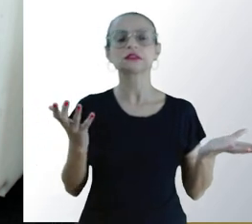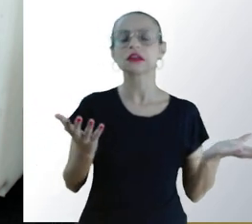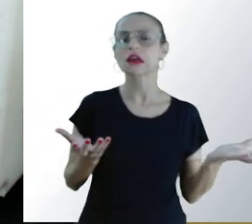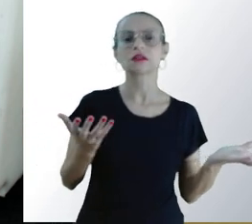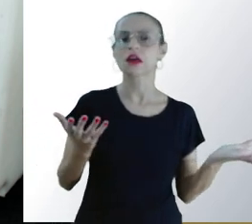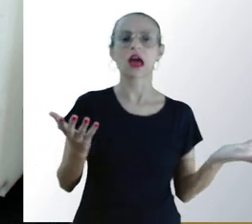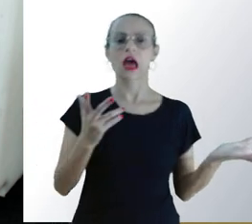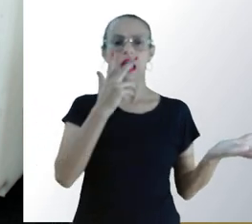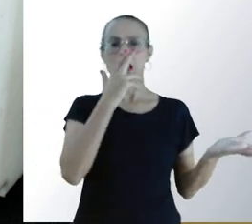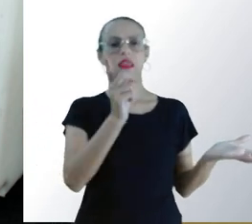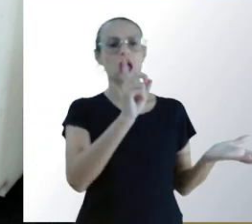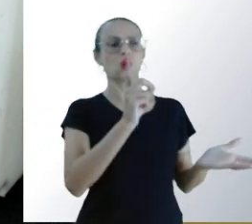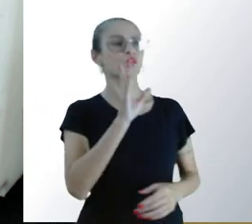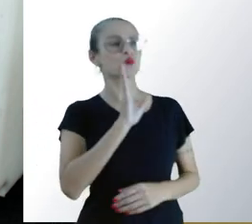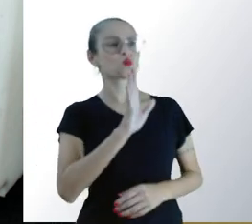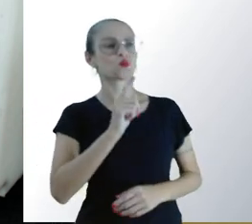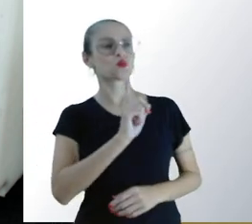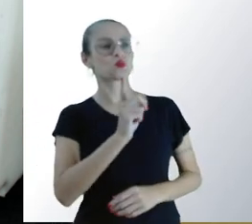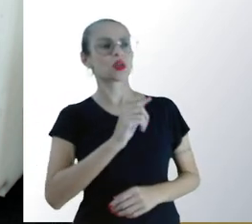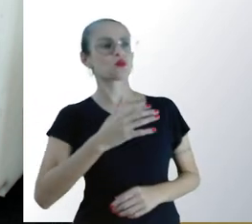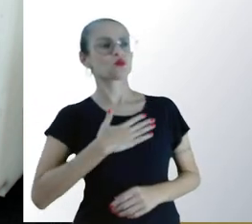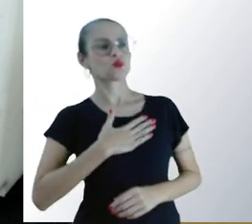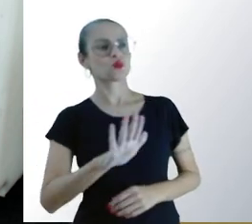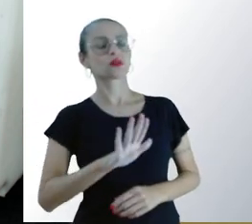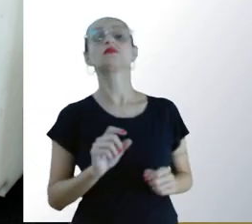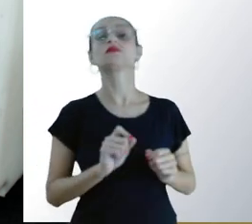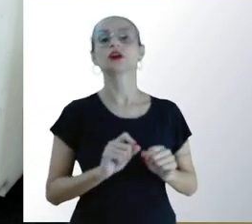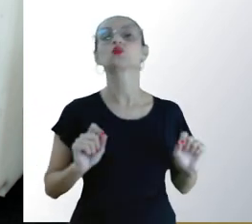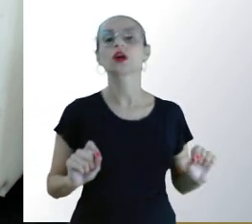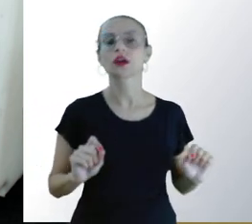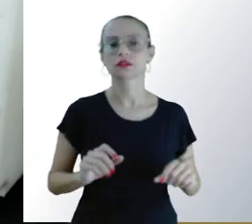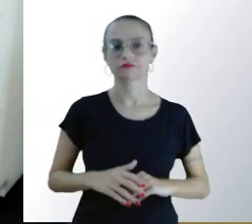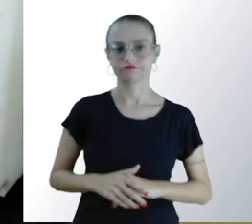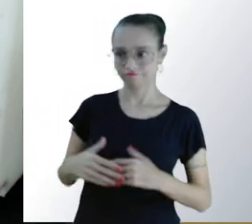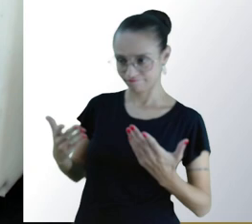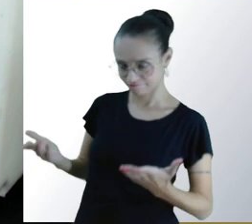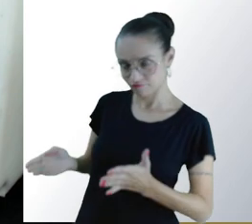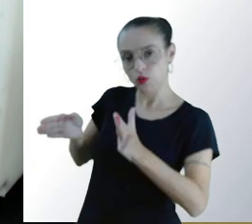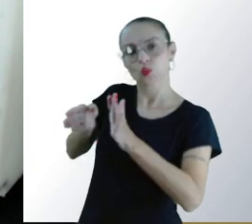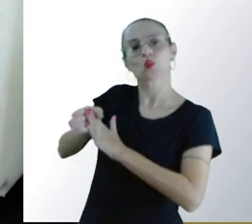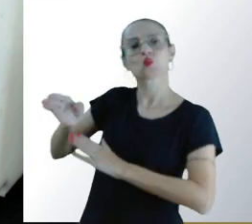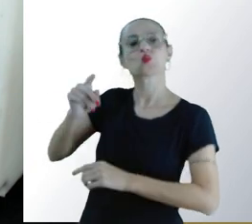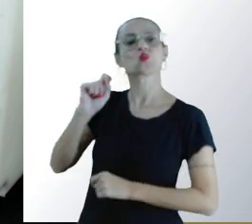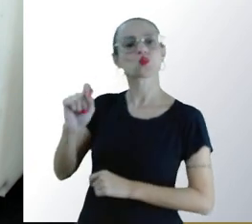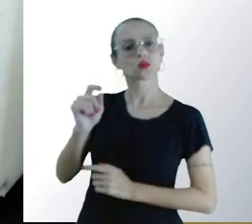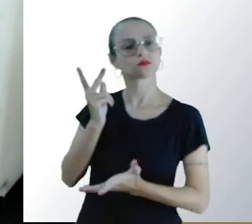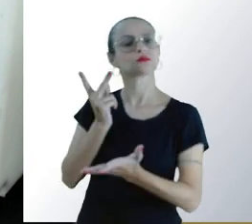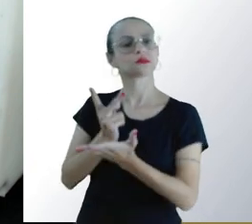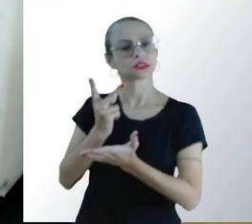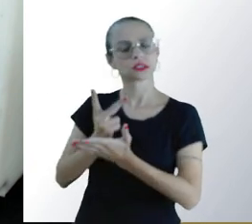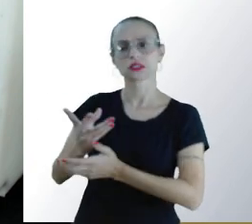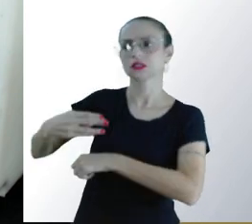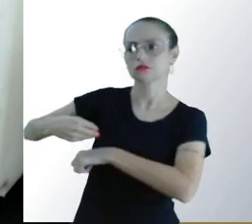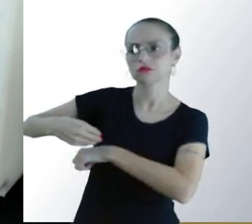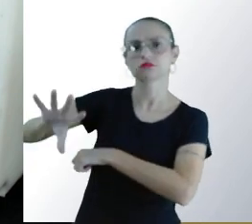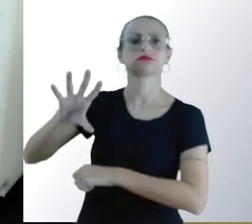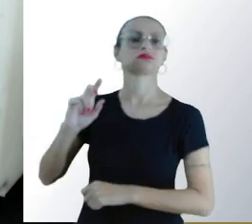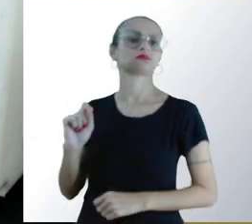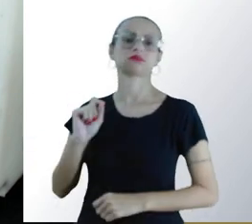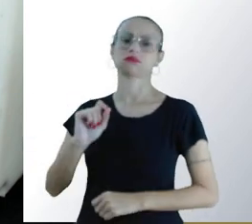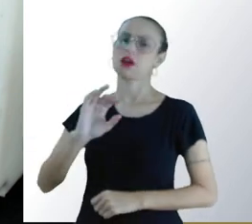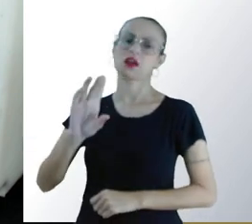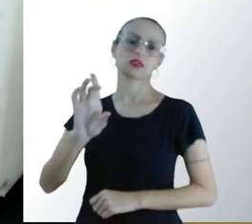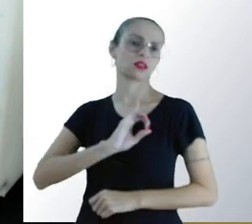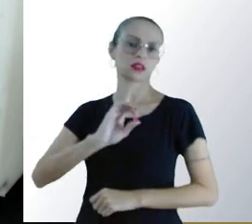não achei legal, não me convenceu, aí eu faço o quê? Aí a orientação é sempre levar ao conhecimento da delegacia mais